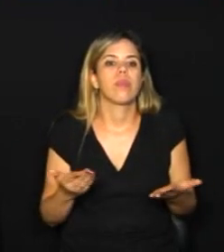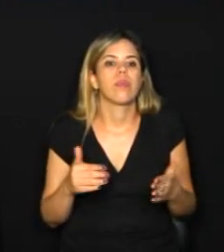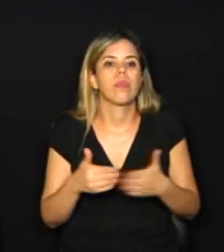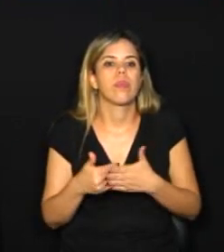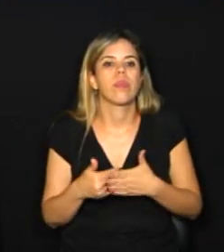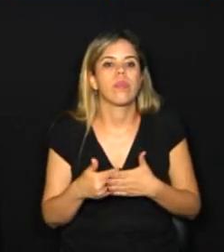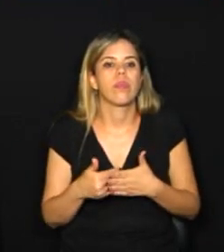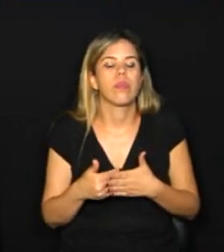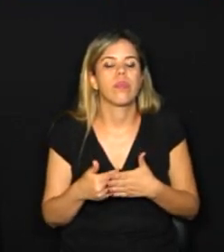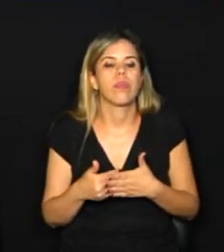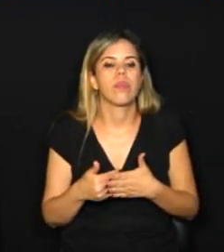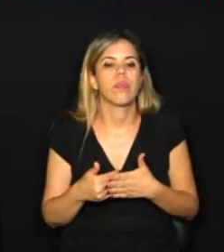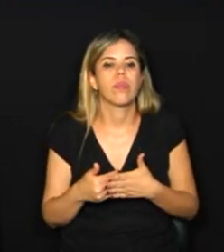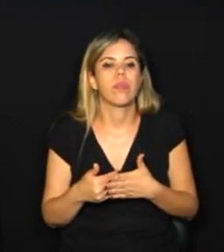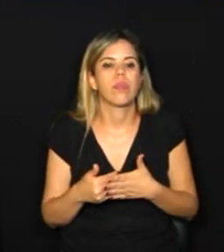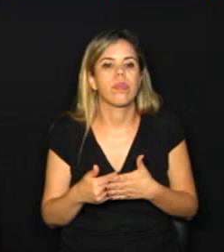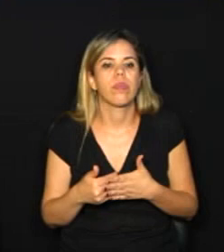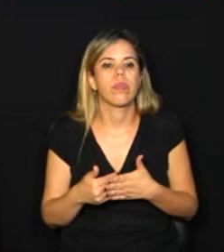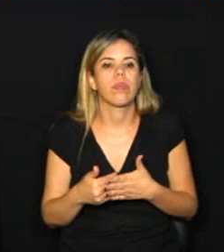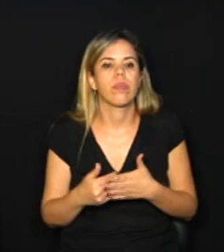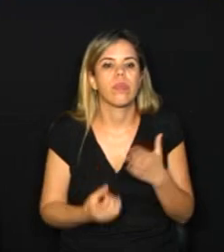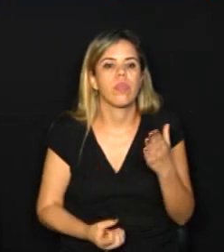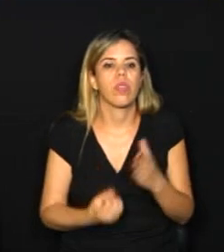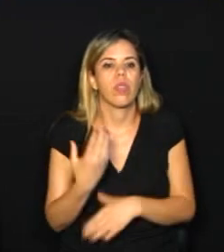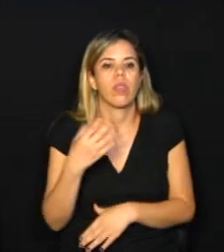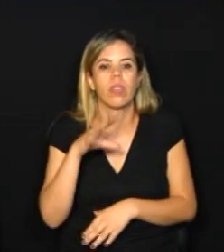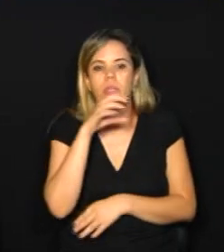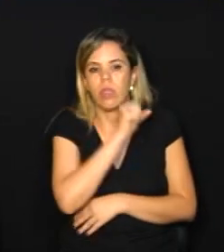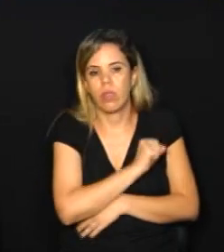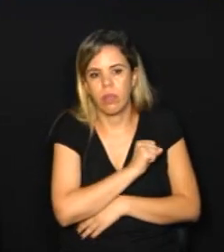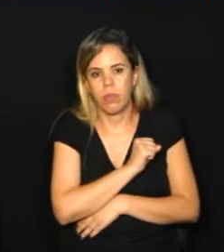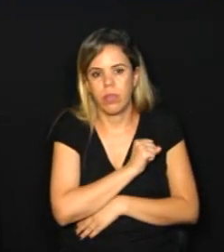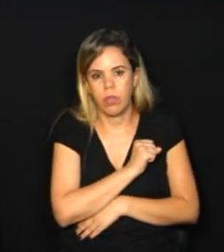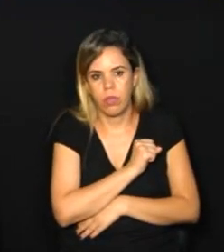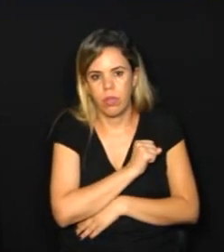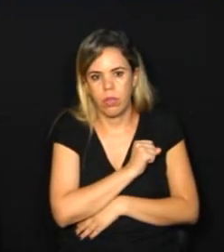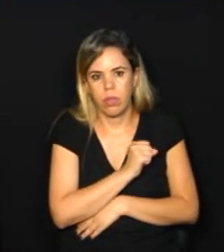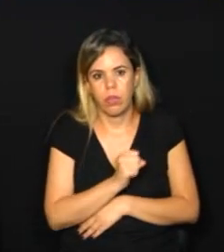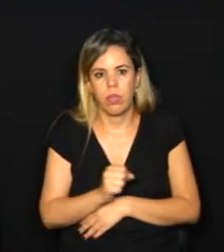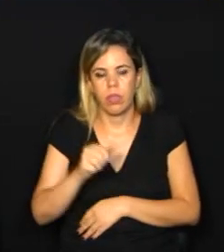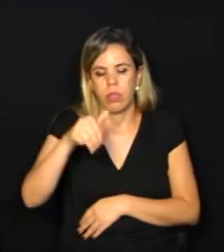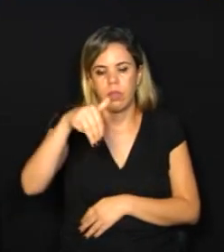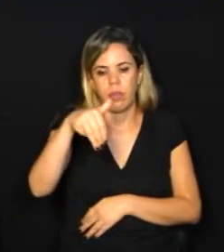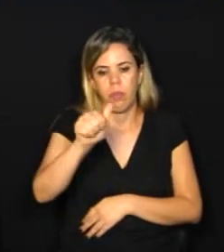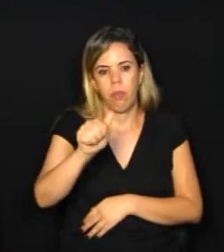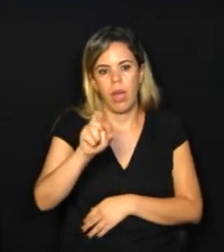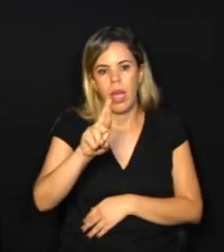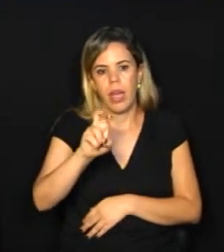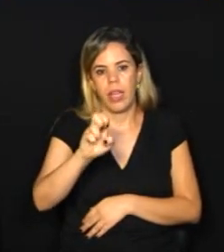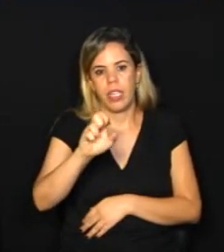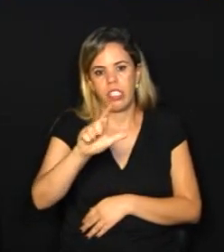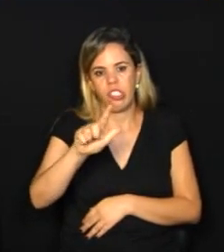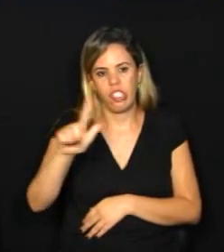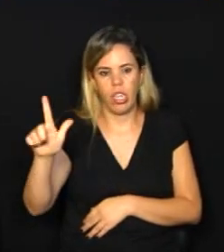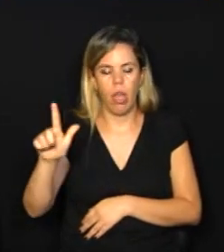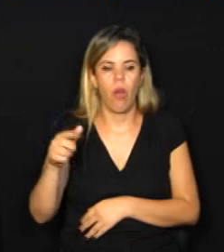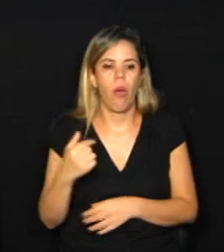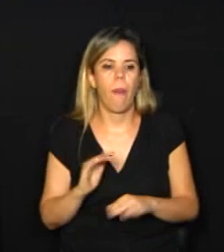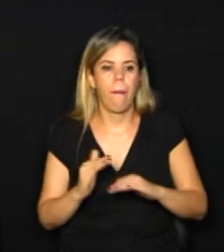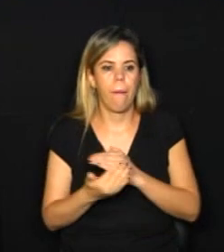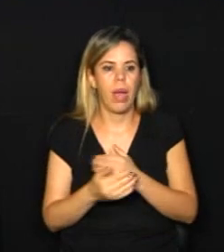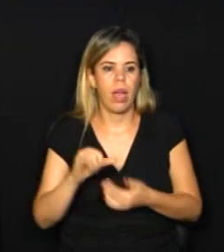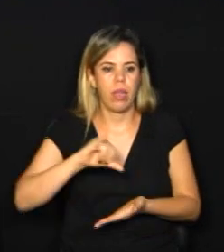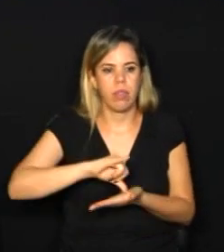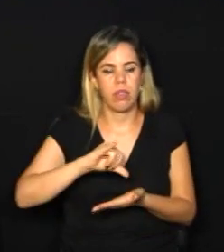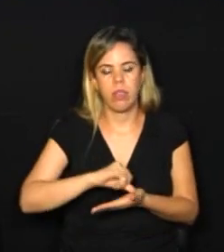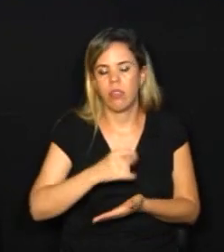bloqueio o anúncio é hoje, mas o bloqueio acontece neste sábado, é na Marechal Carmona, sentido bairro